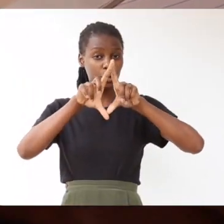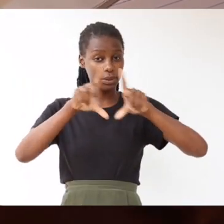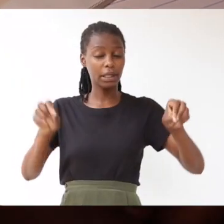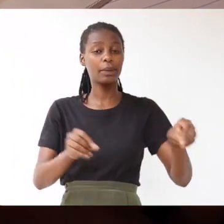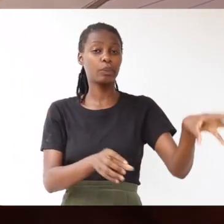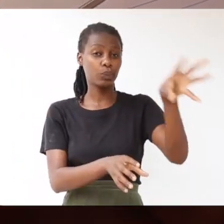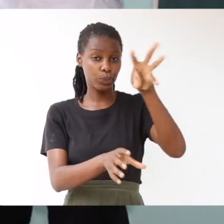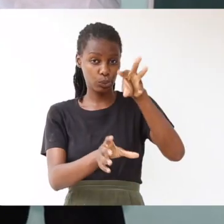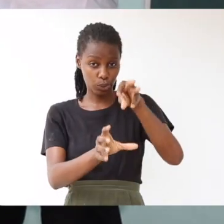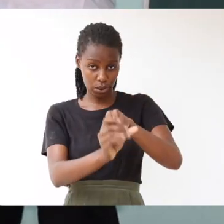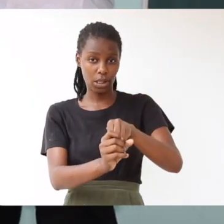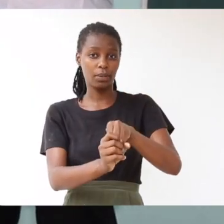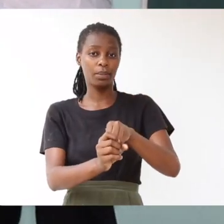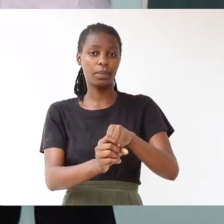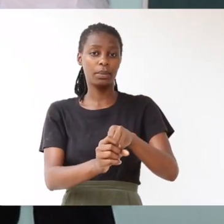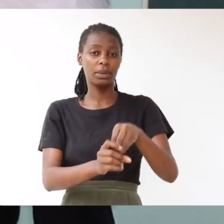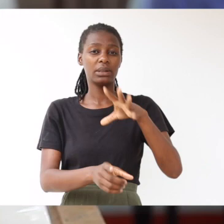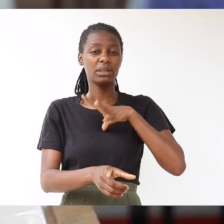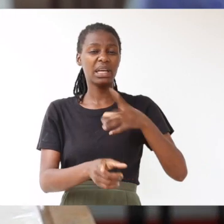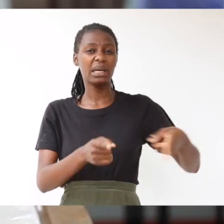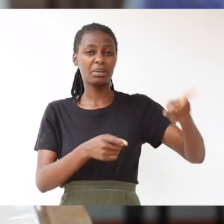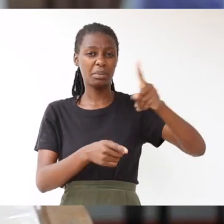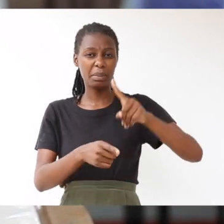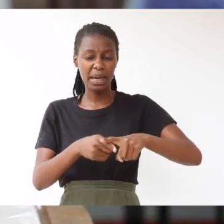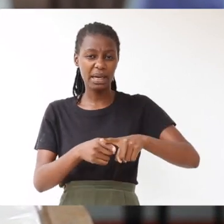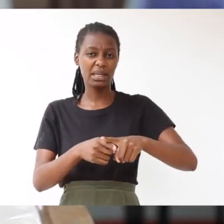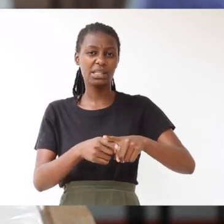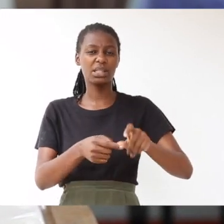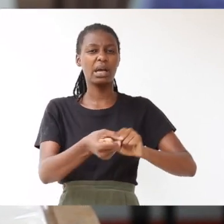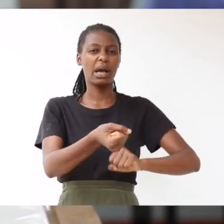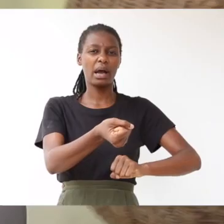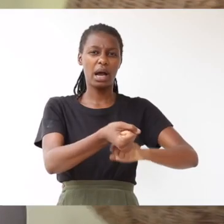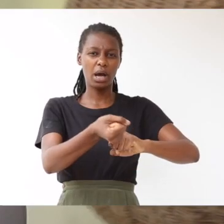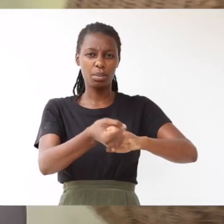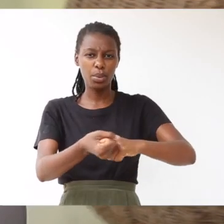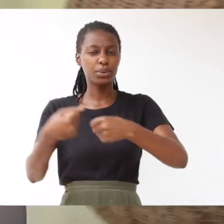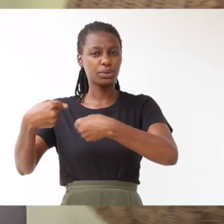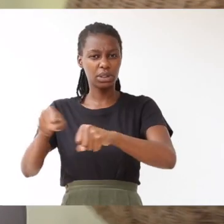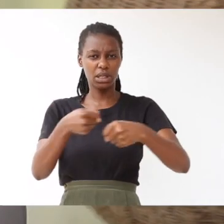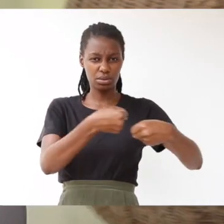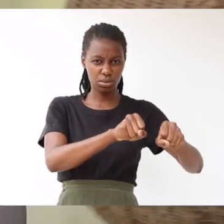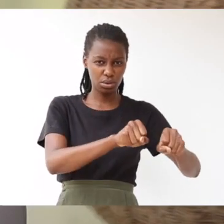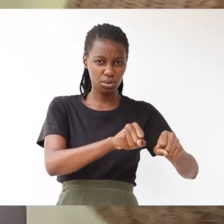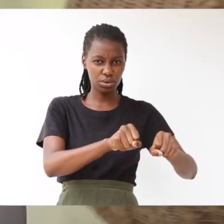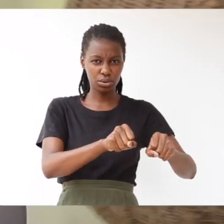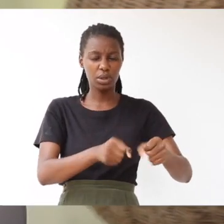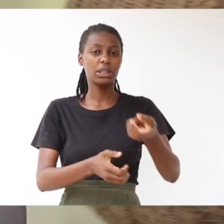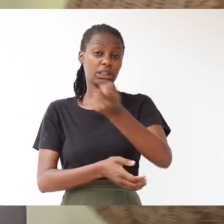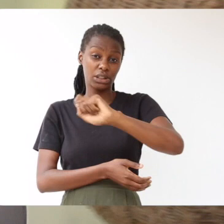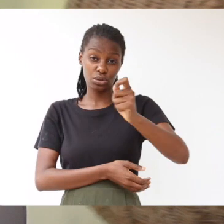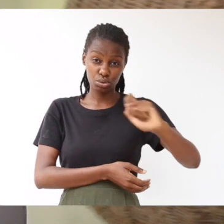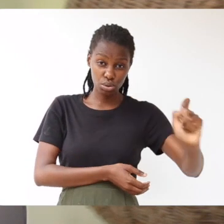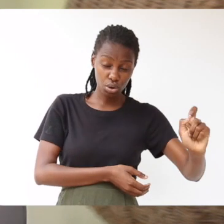de inclusão, haver mais incidência de ações ao nível